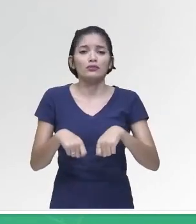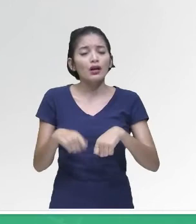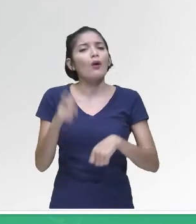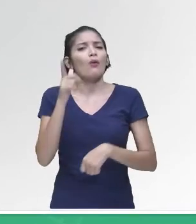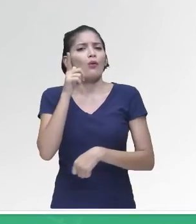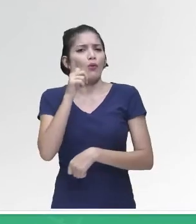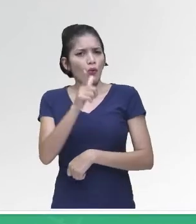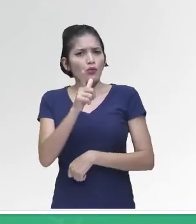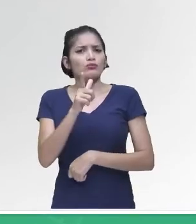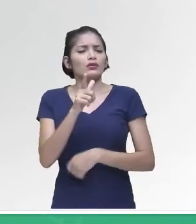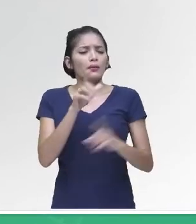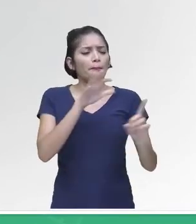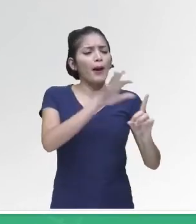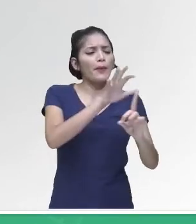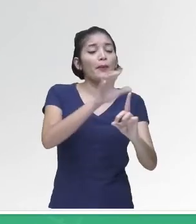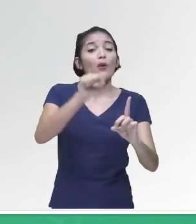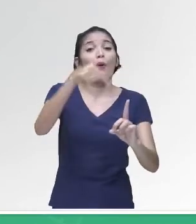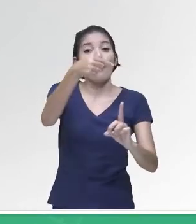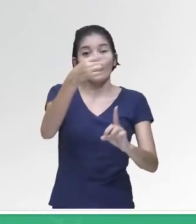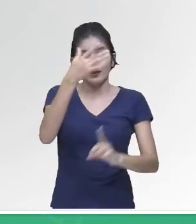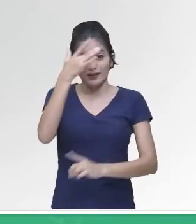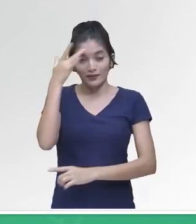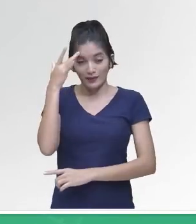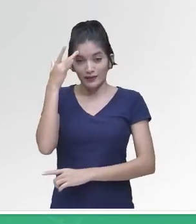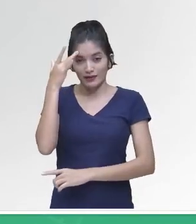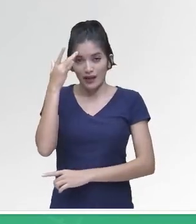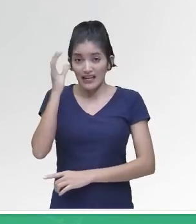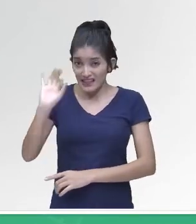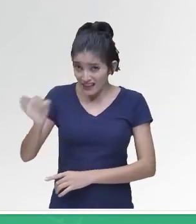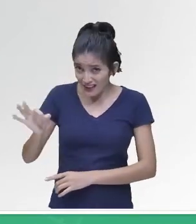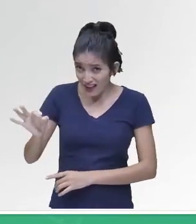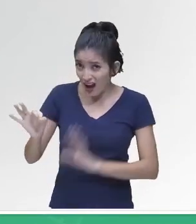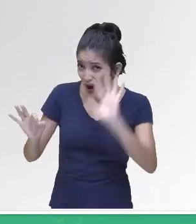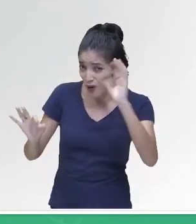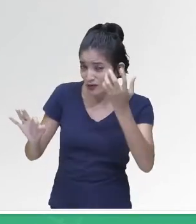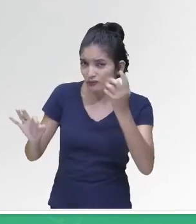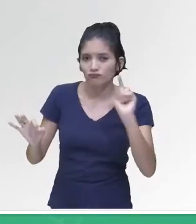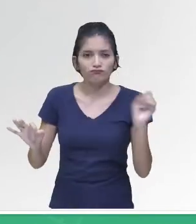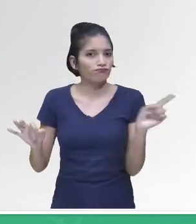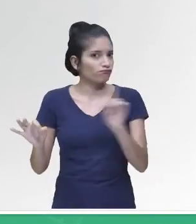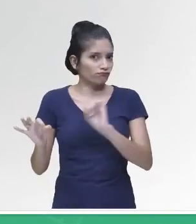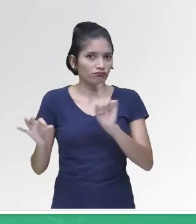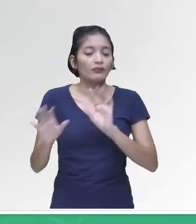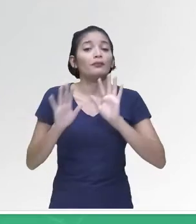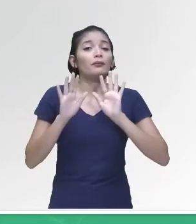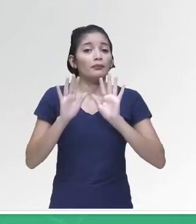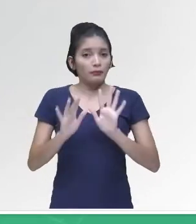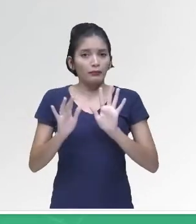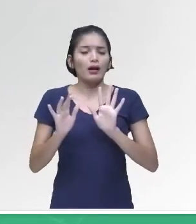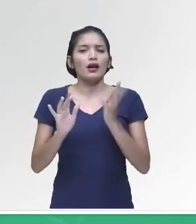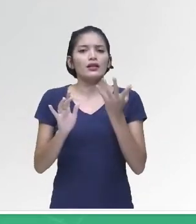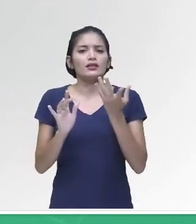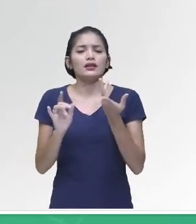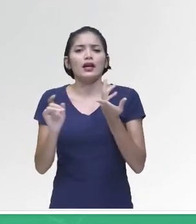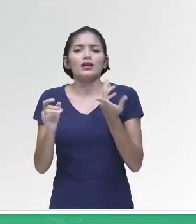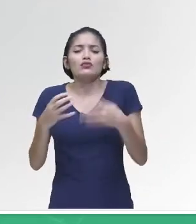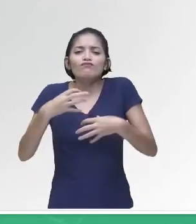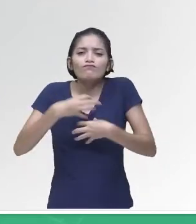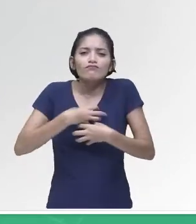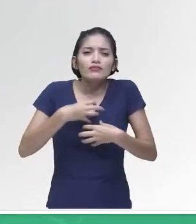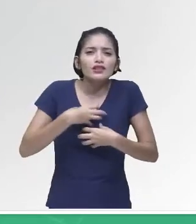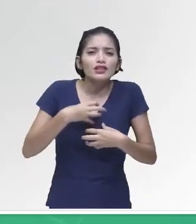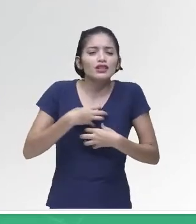consiga convencer o outro. É certeza que isso vai acontecer? Não, mas eu vejo ali o quê? A intenção de fazer isso,